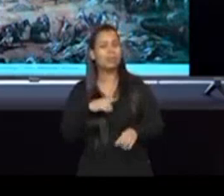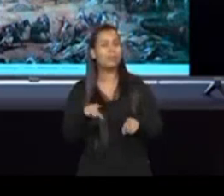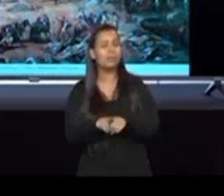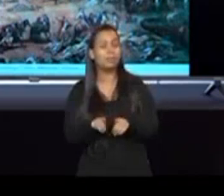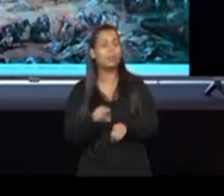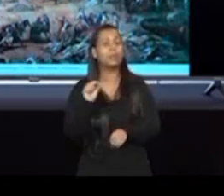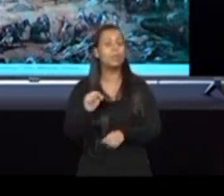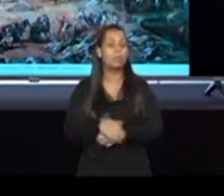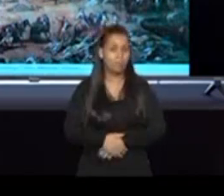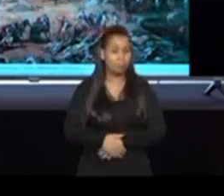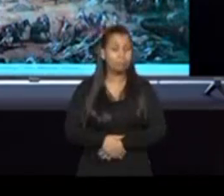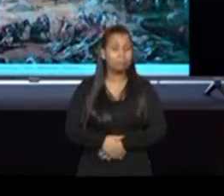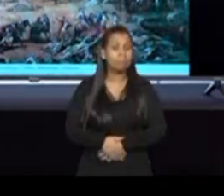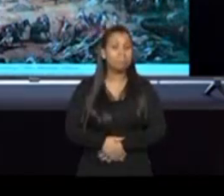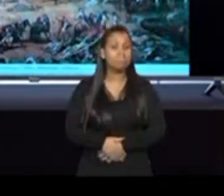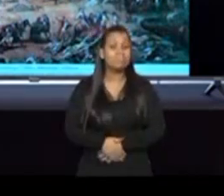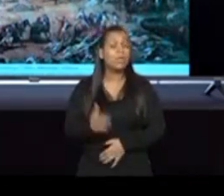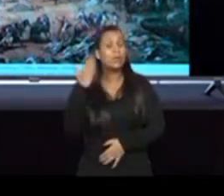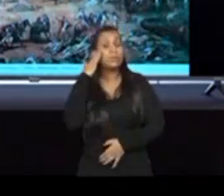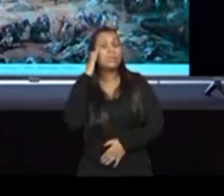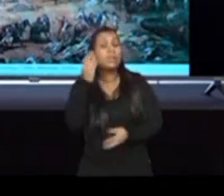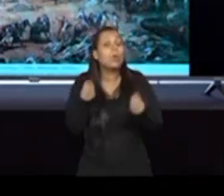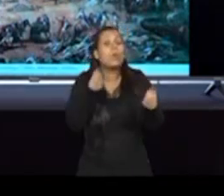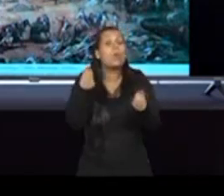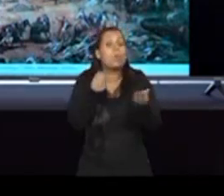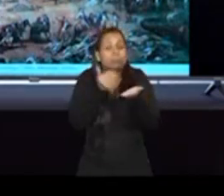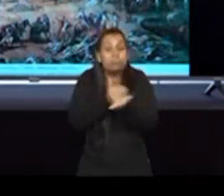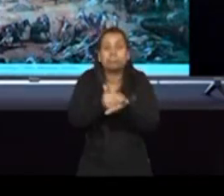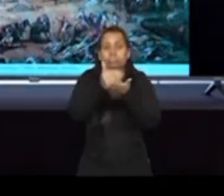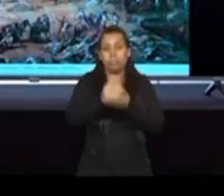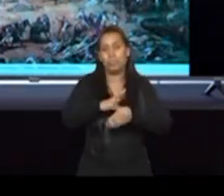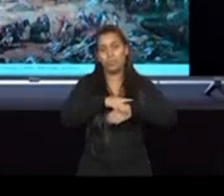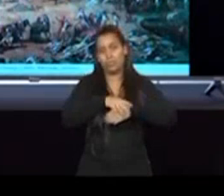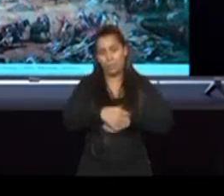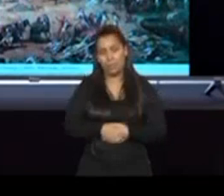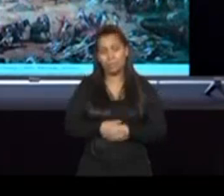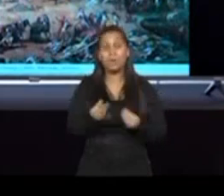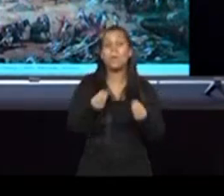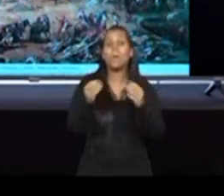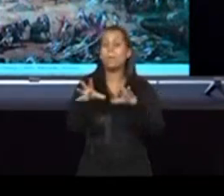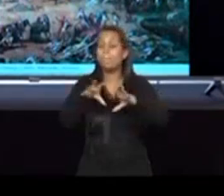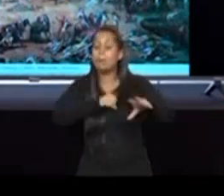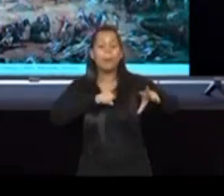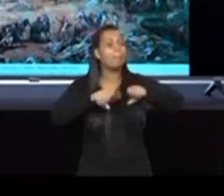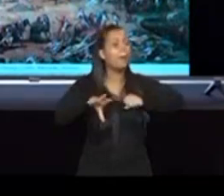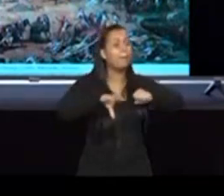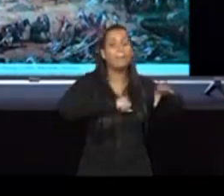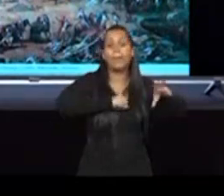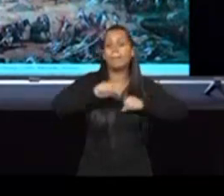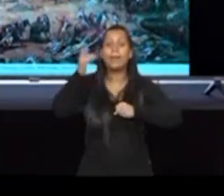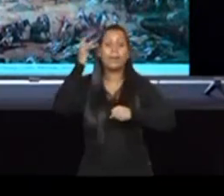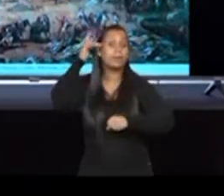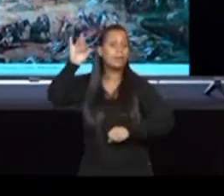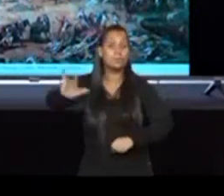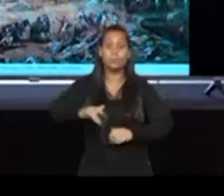tem também a questão de não se entender como essa doença agia. Não sabia-se muito bem como que era o contágio dessa doença,